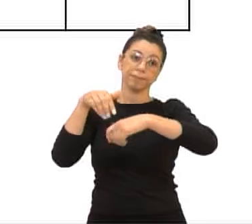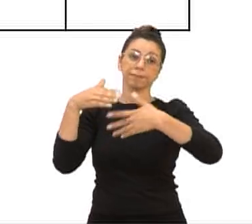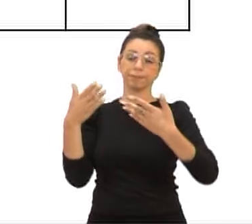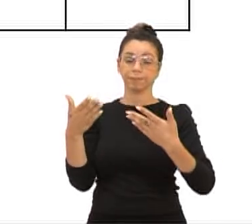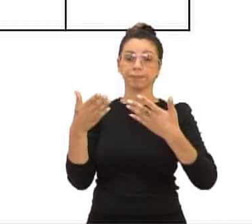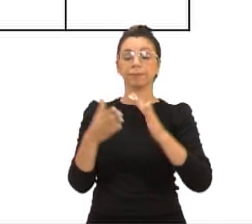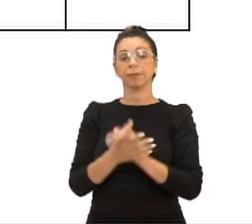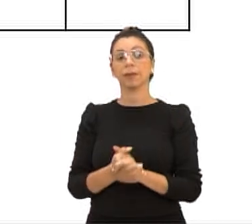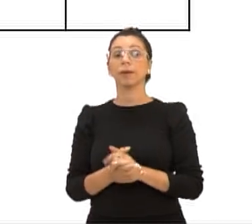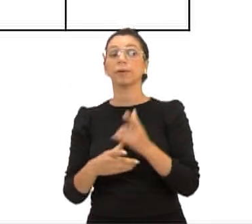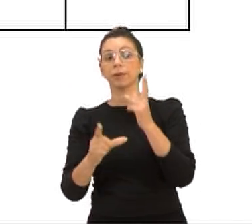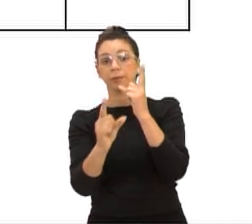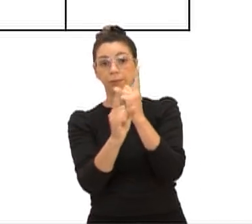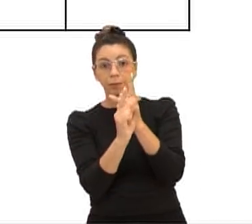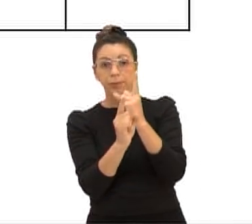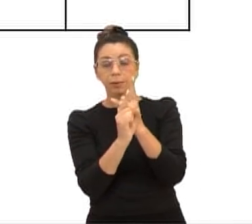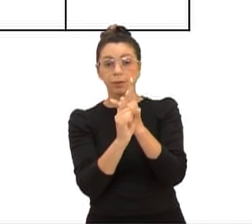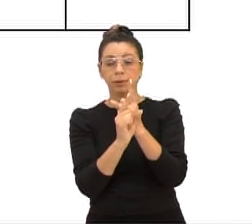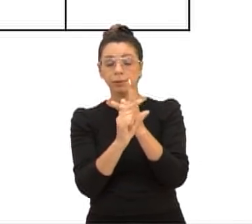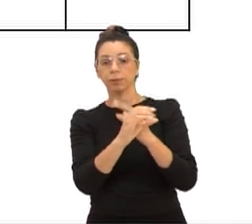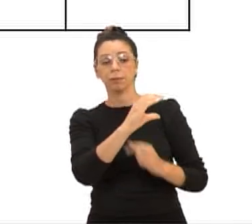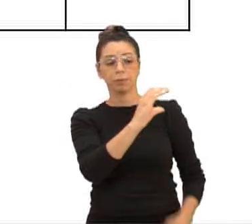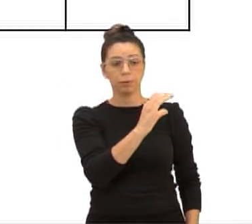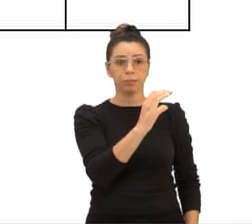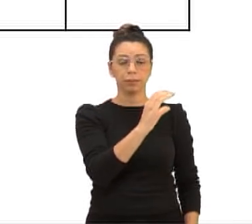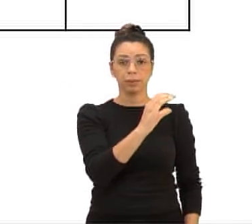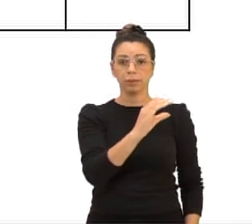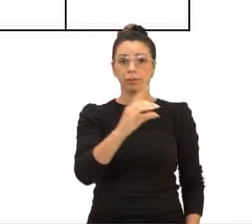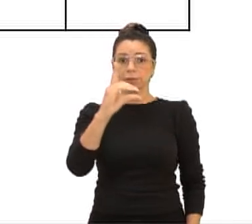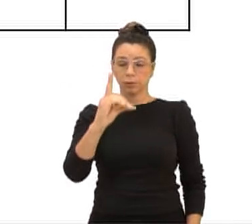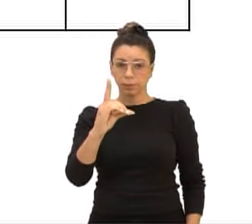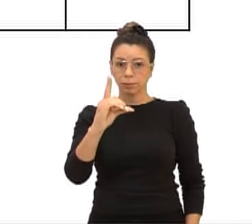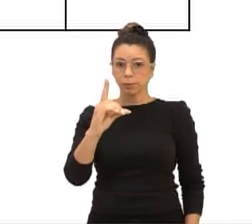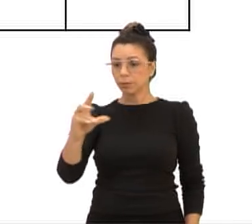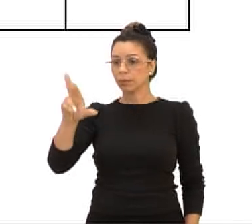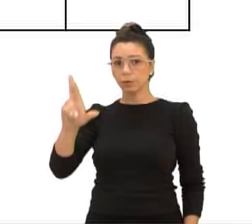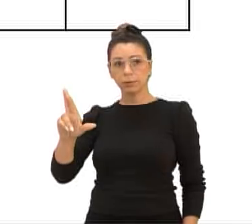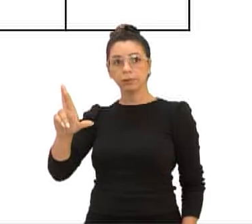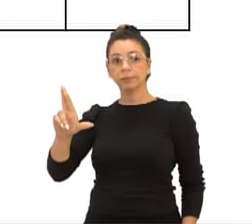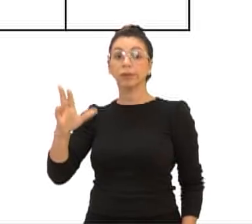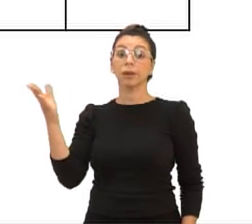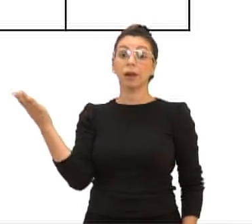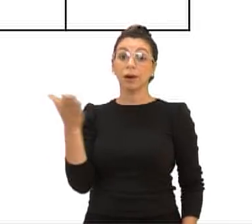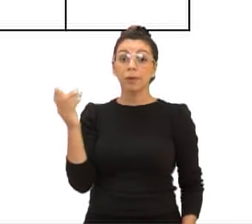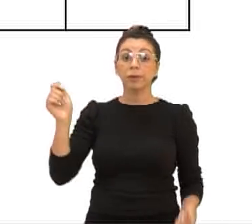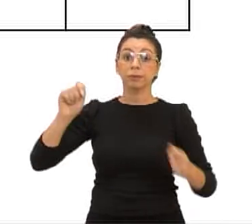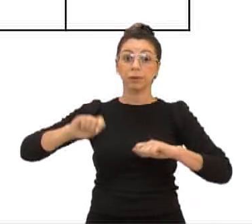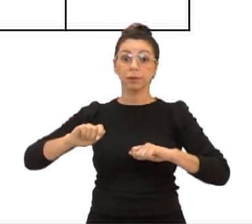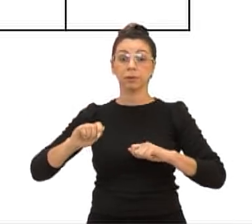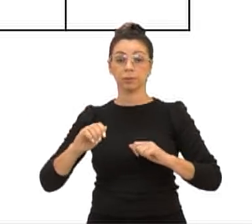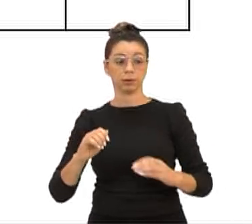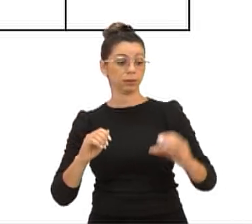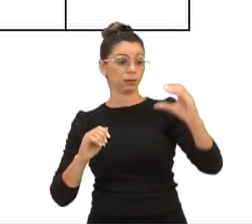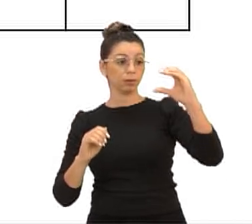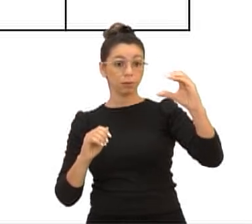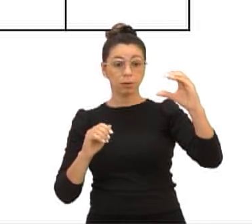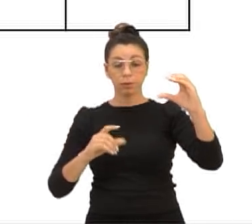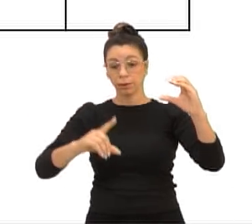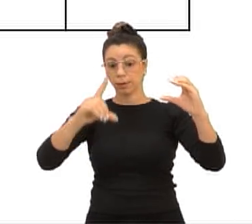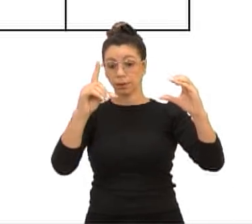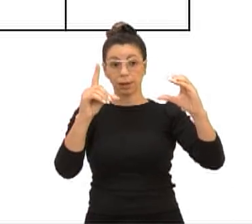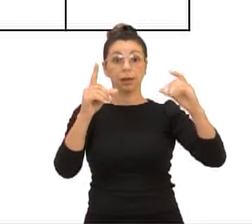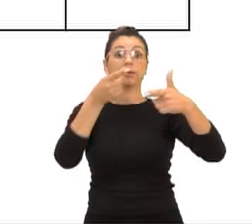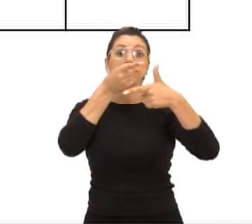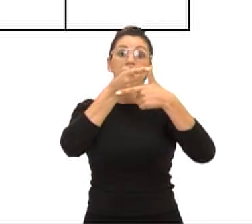Bom, encontramos comprimento, diâmetro, raio. Eu vou agora trabalhar com a razão. Eu vou dividir o comprimento que eu encontrei